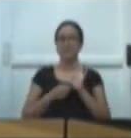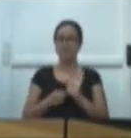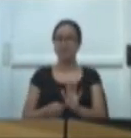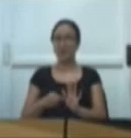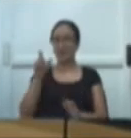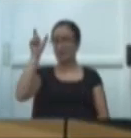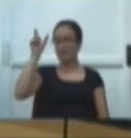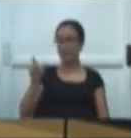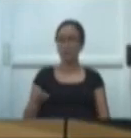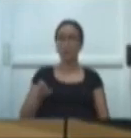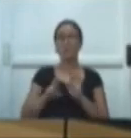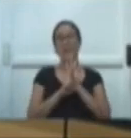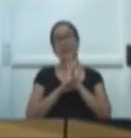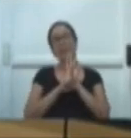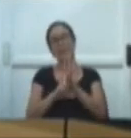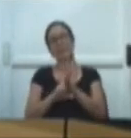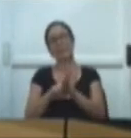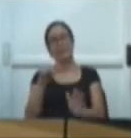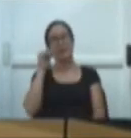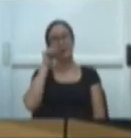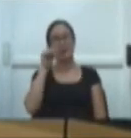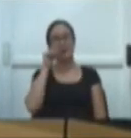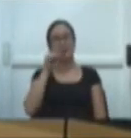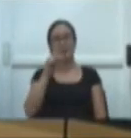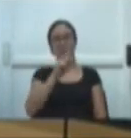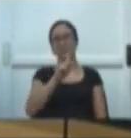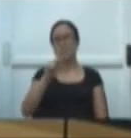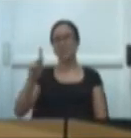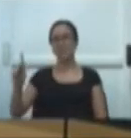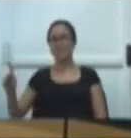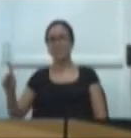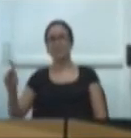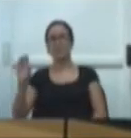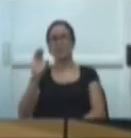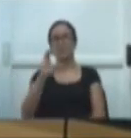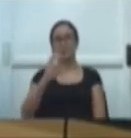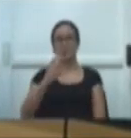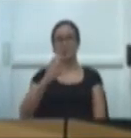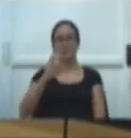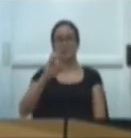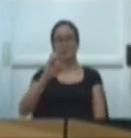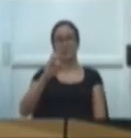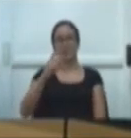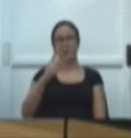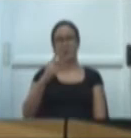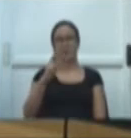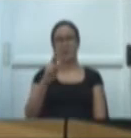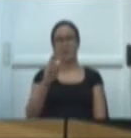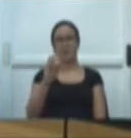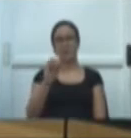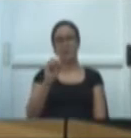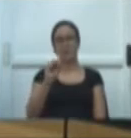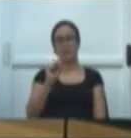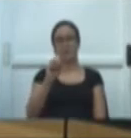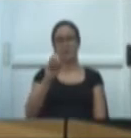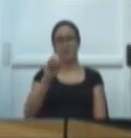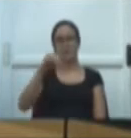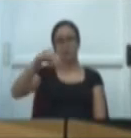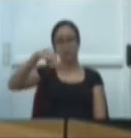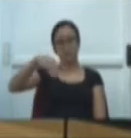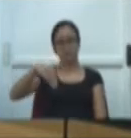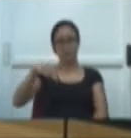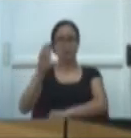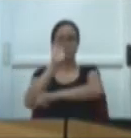Prefeitura Municipal de Limeira a senhora presidente do Centro de Promoção Social Municipal, Ana